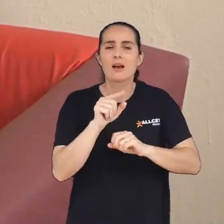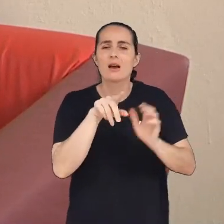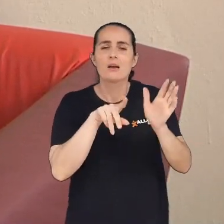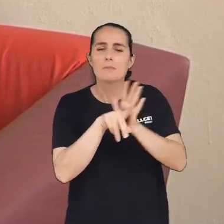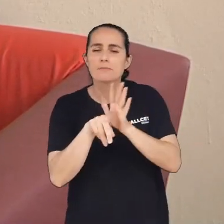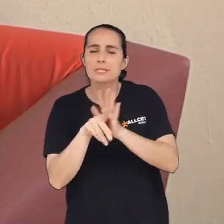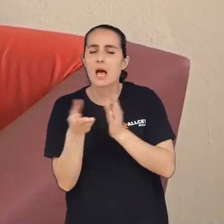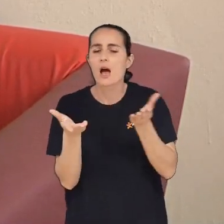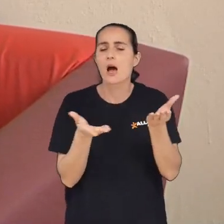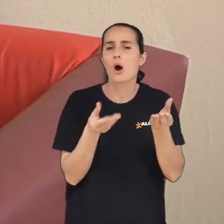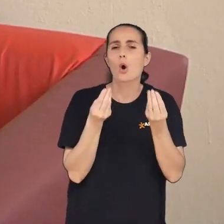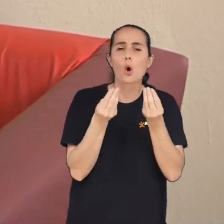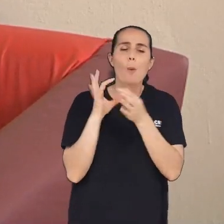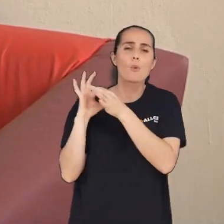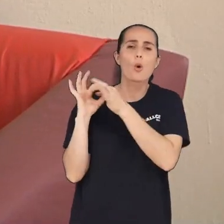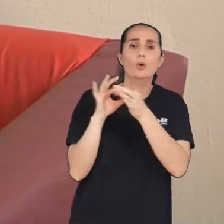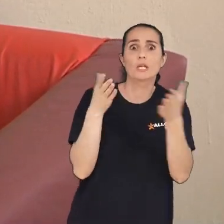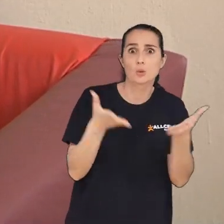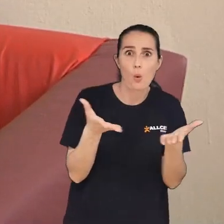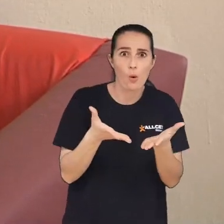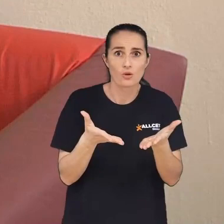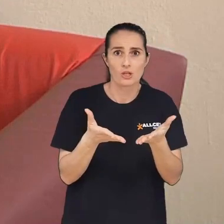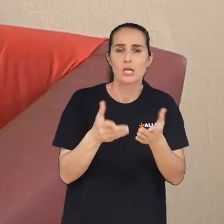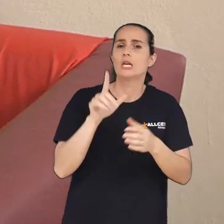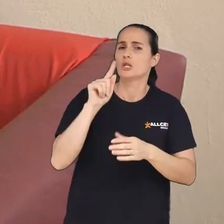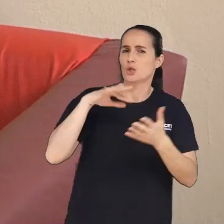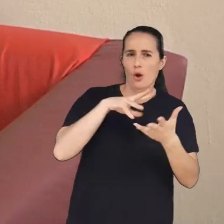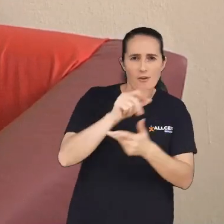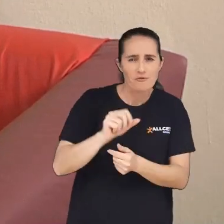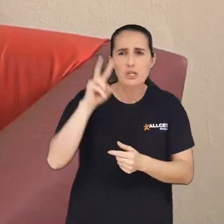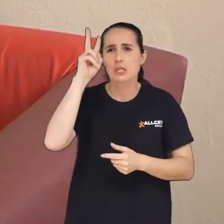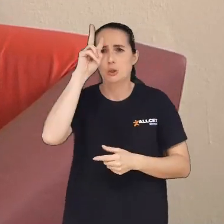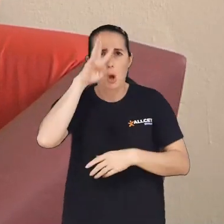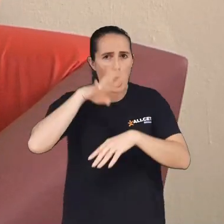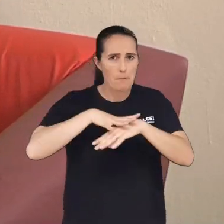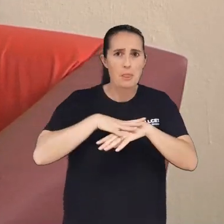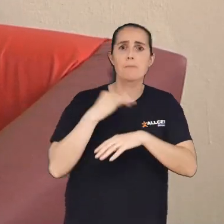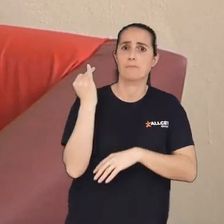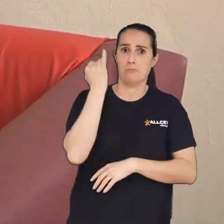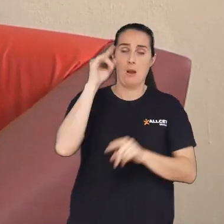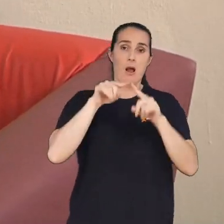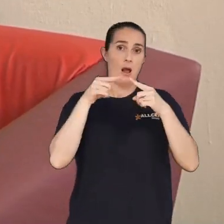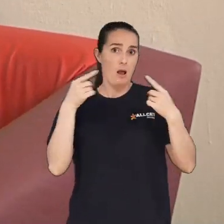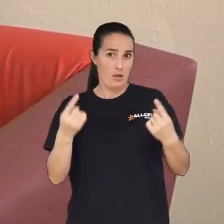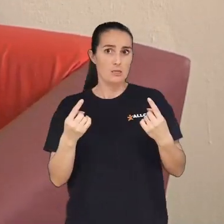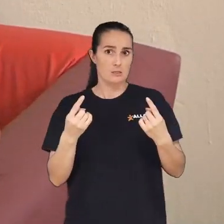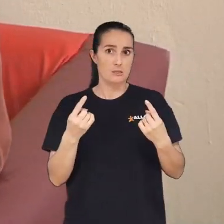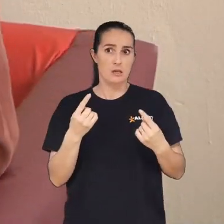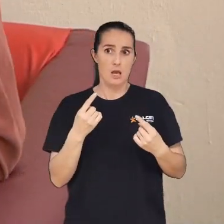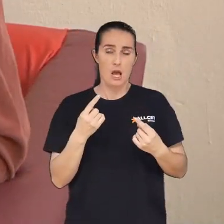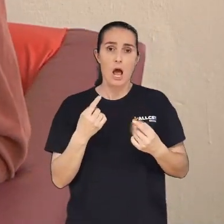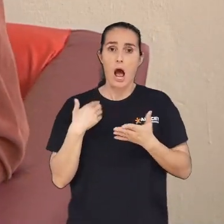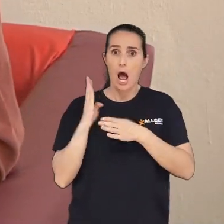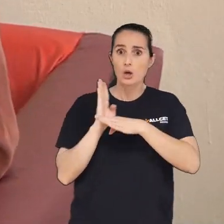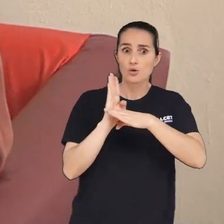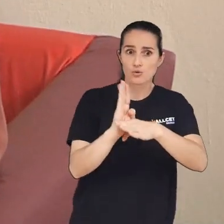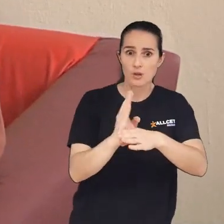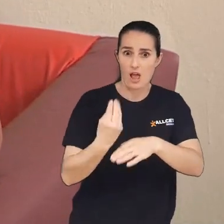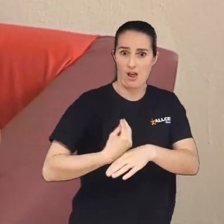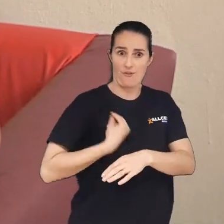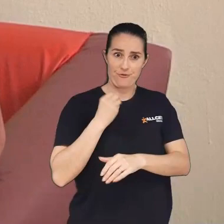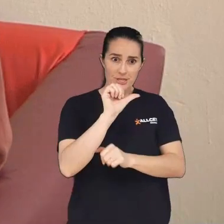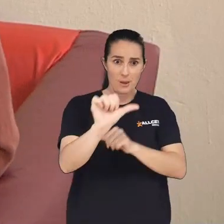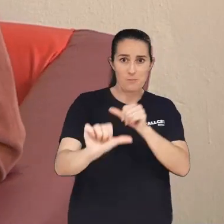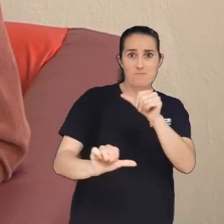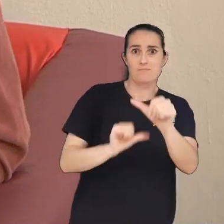está o contexto atual. História é importante, geografia é importante, matemática é importante, mas as mudanças que podemos fazer na vida das pessoas